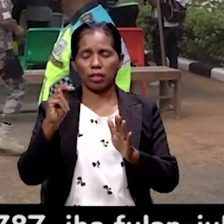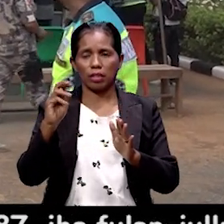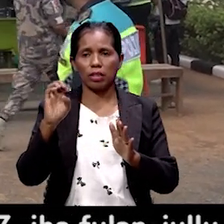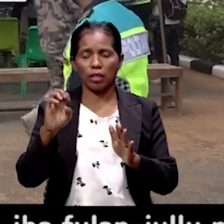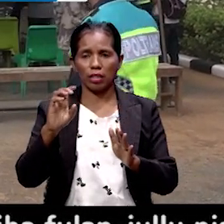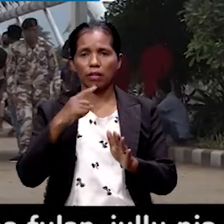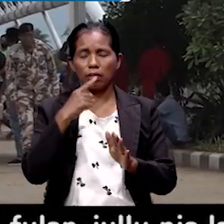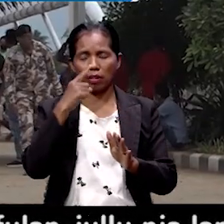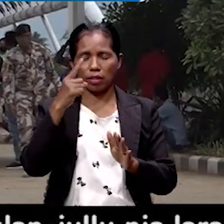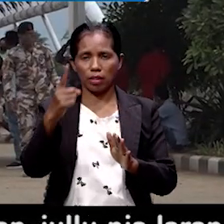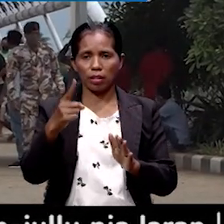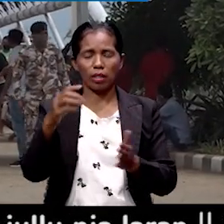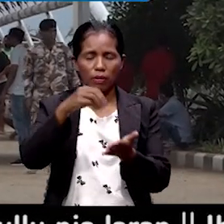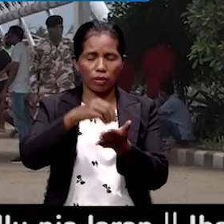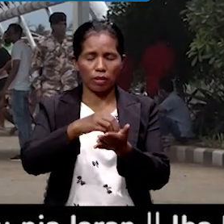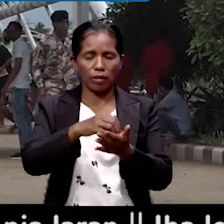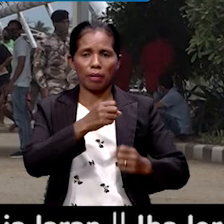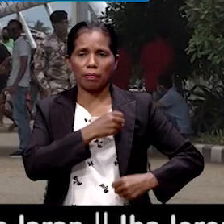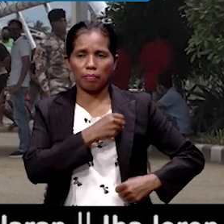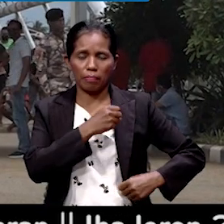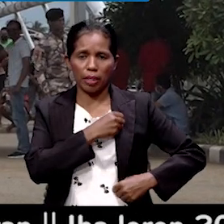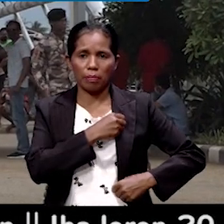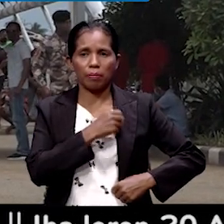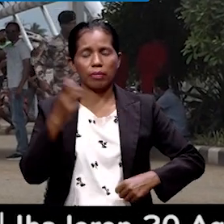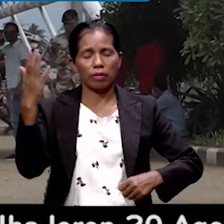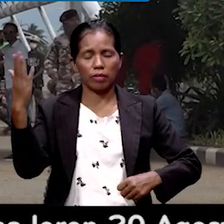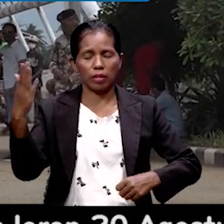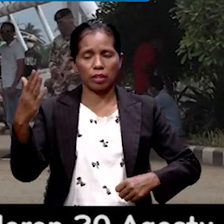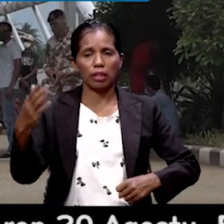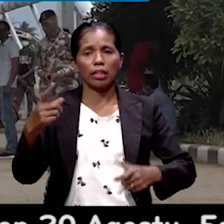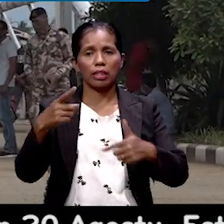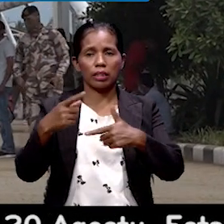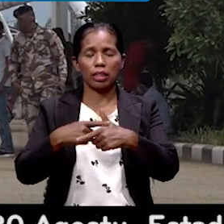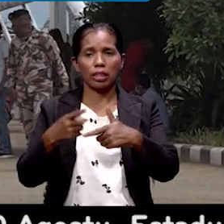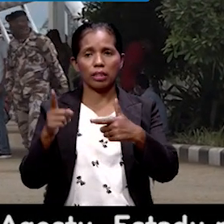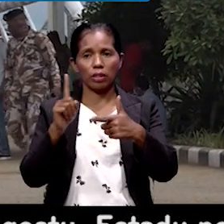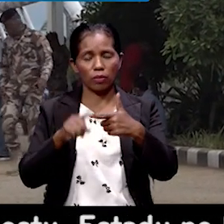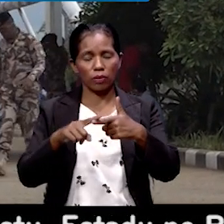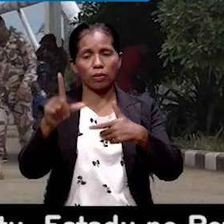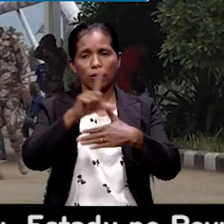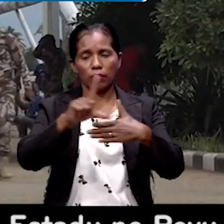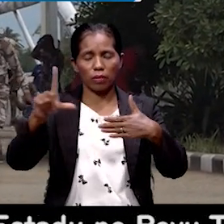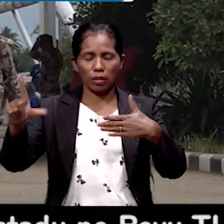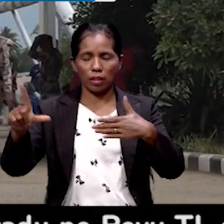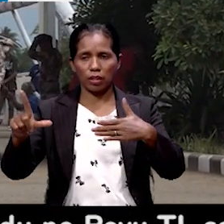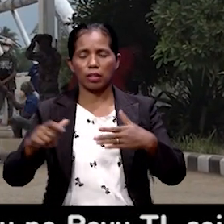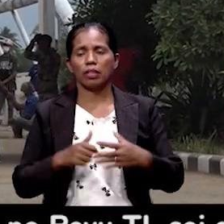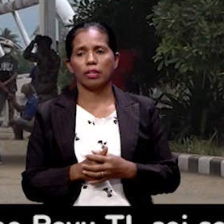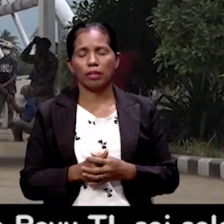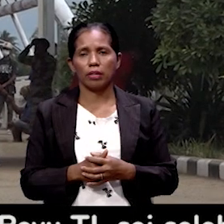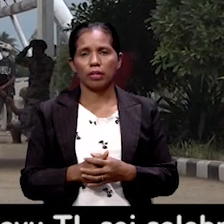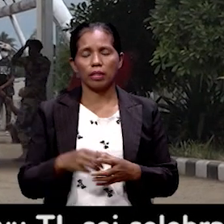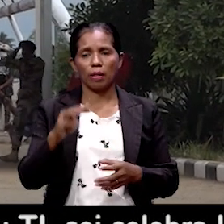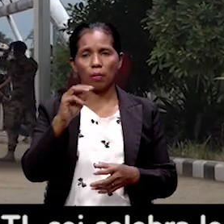ona membro forças armadas menos usi pelotão ida e a segundo linha hanesan ia posto Tunibibi Alto Lebos